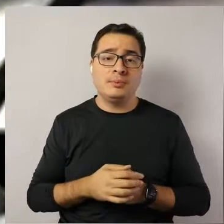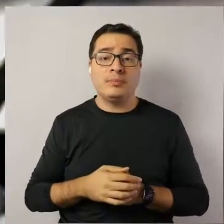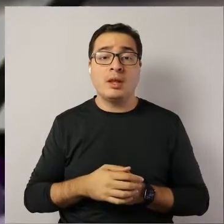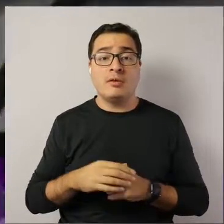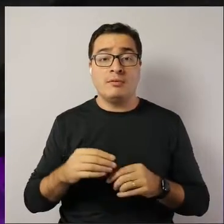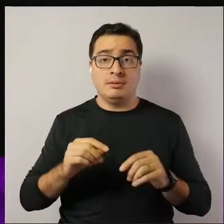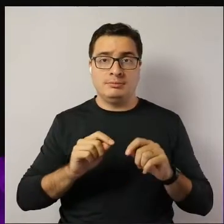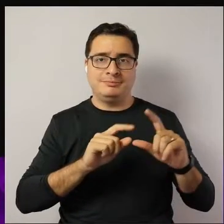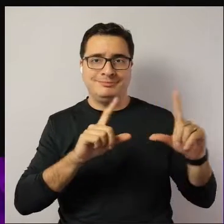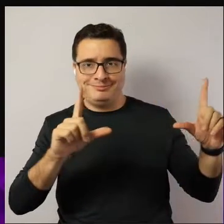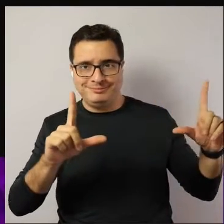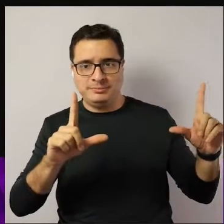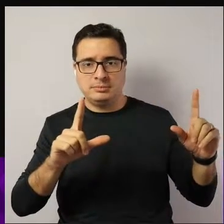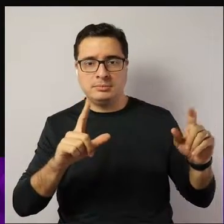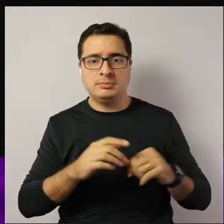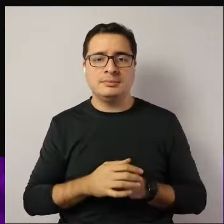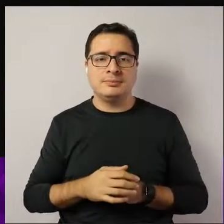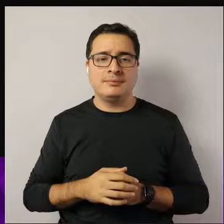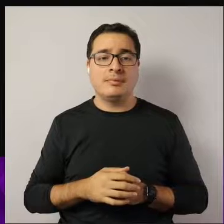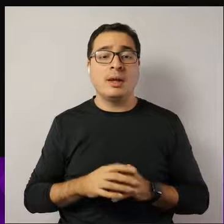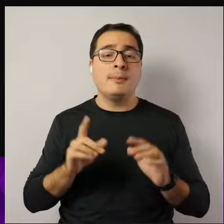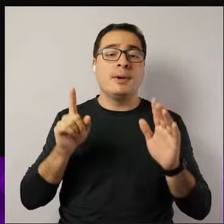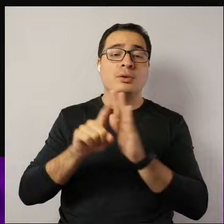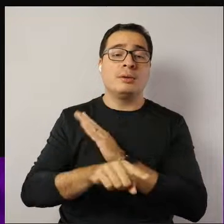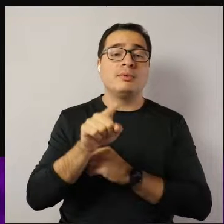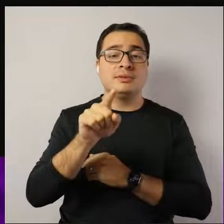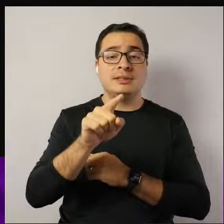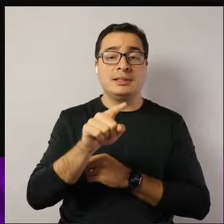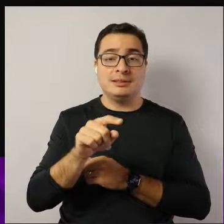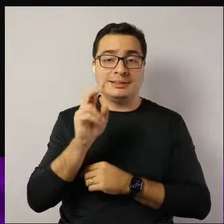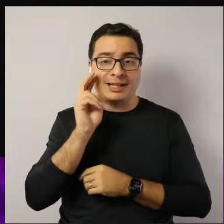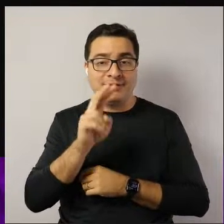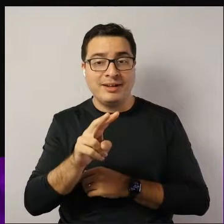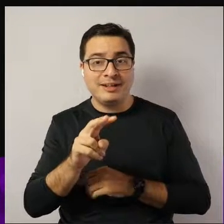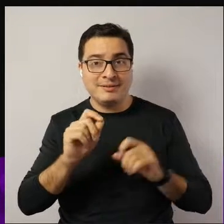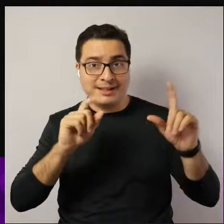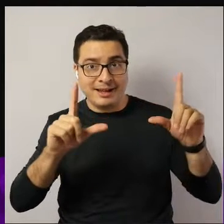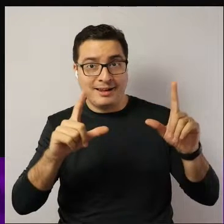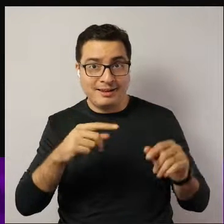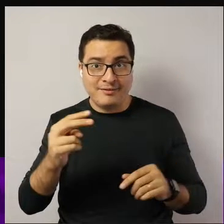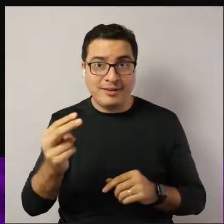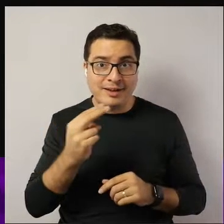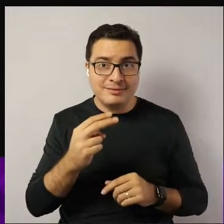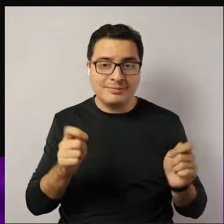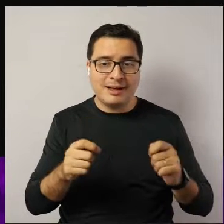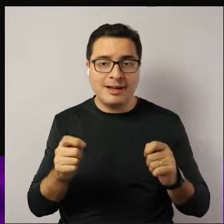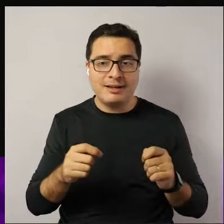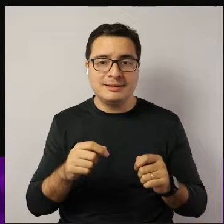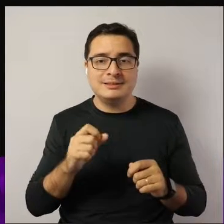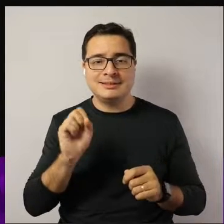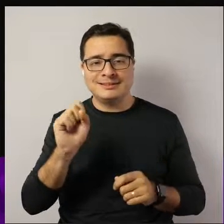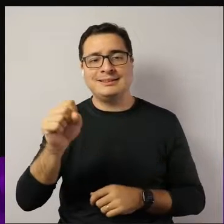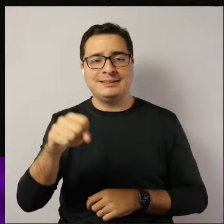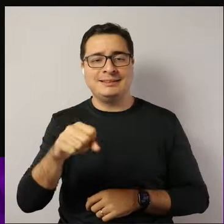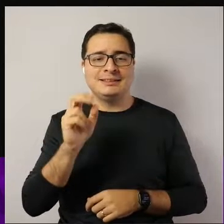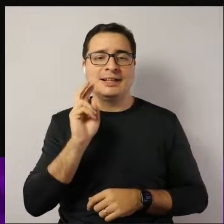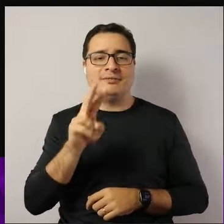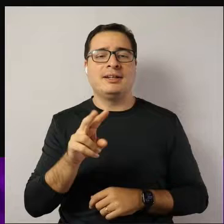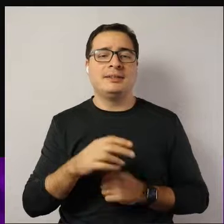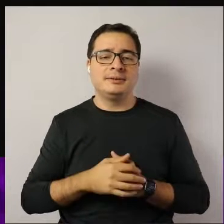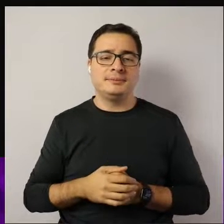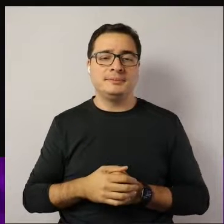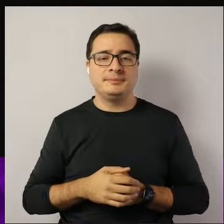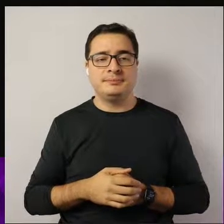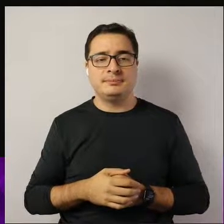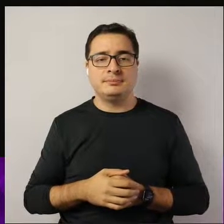né? E como sempre, pergunto para vocês, estão vendo a minha tela? Sim, estão vendo a minha tela. Eu